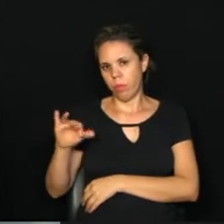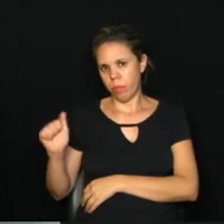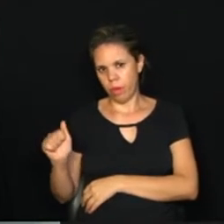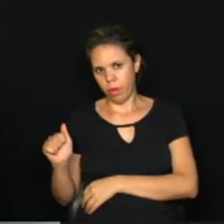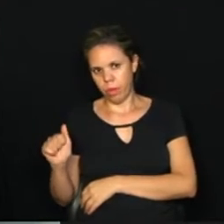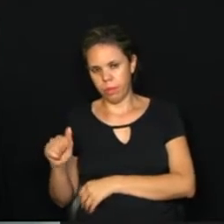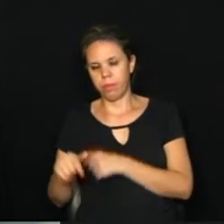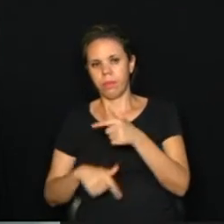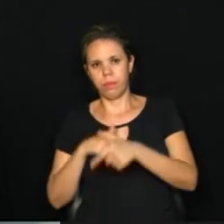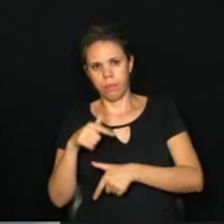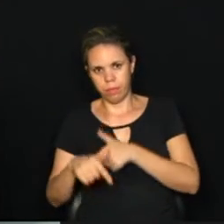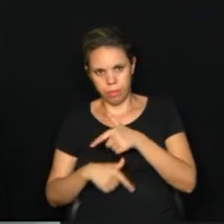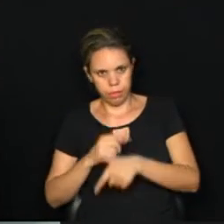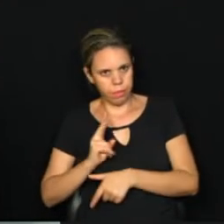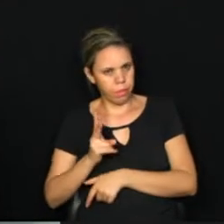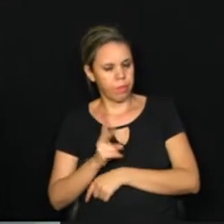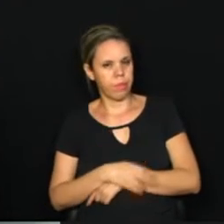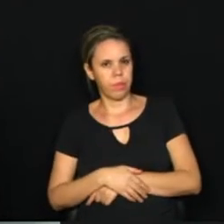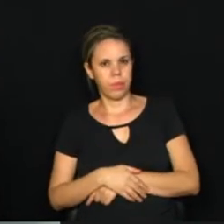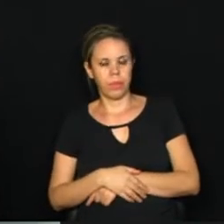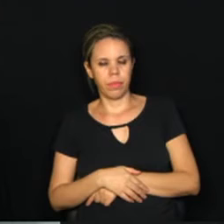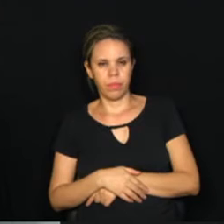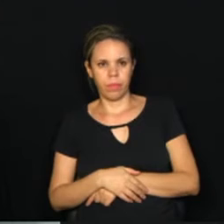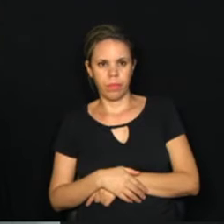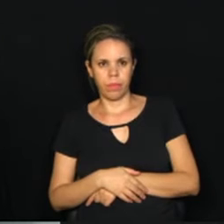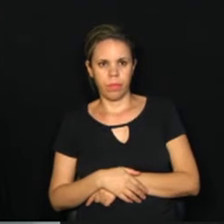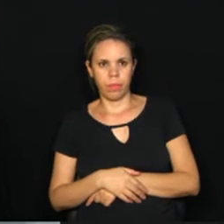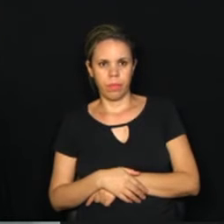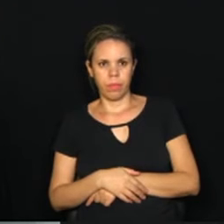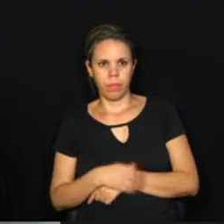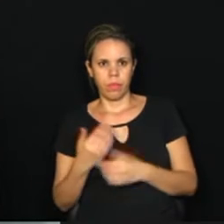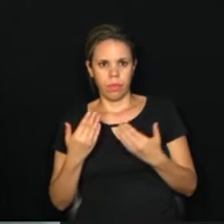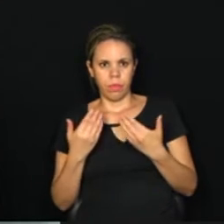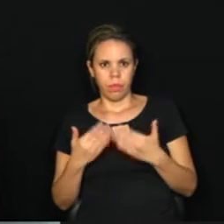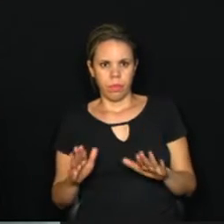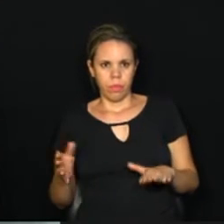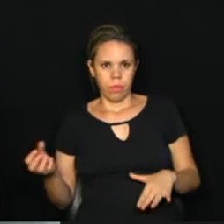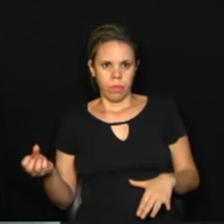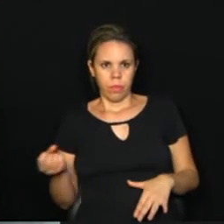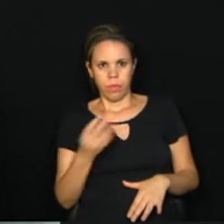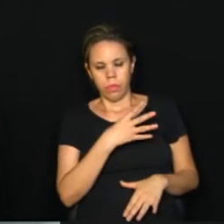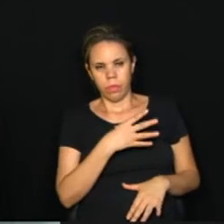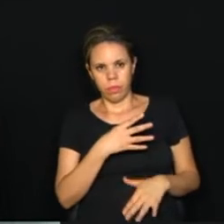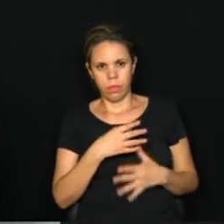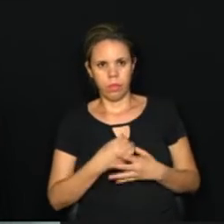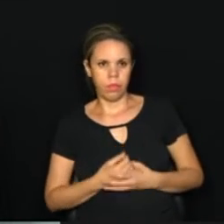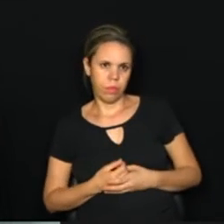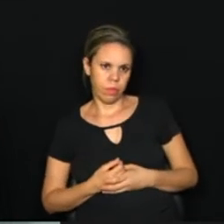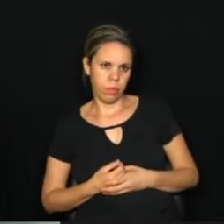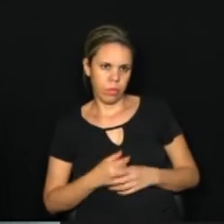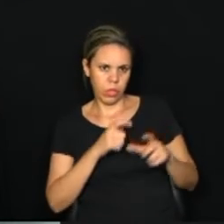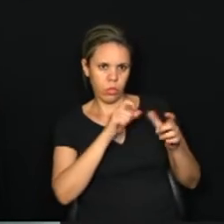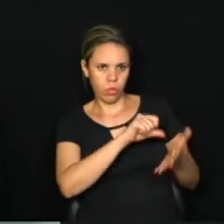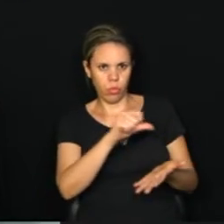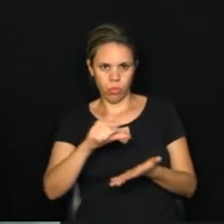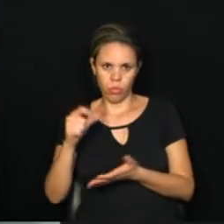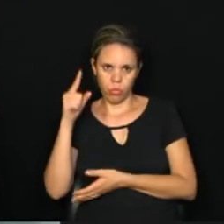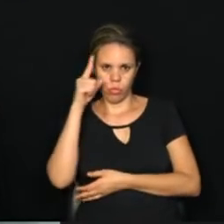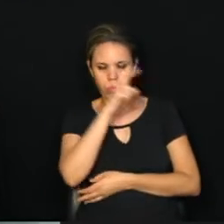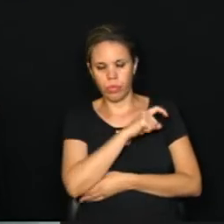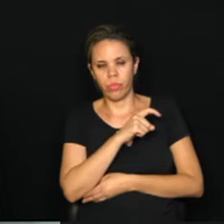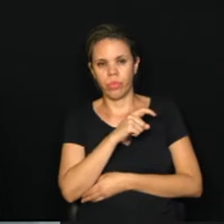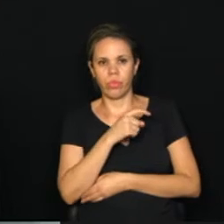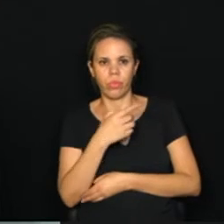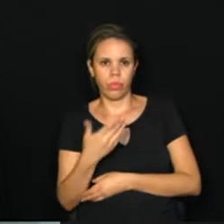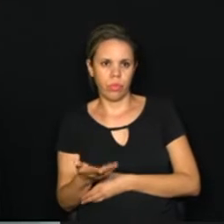Estamos trabalhando intensamente na abertura de novos aceros em pontos críticos, particularmente